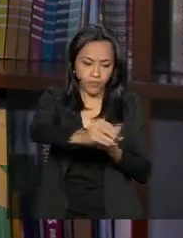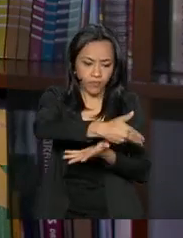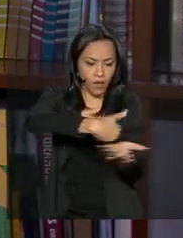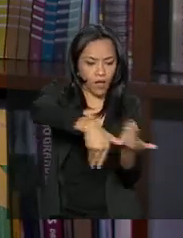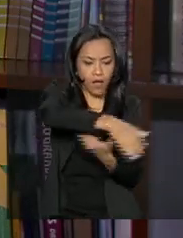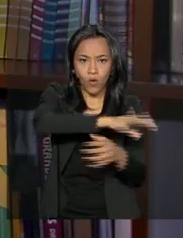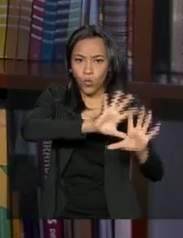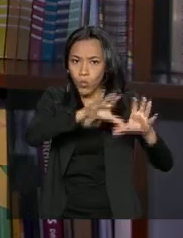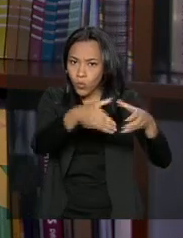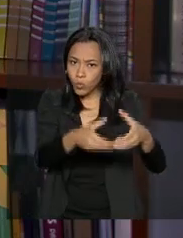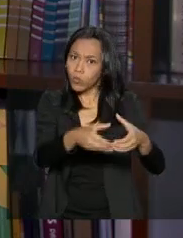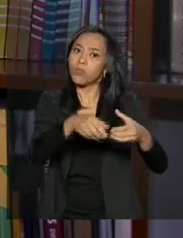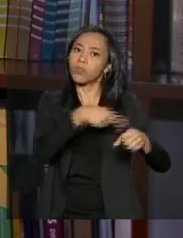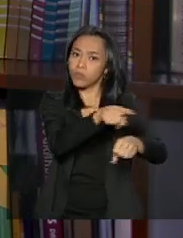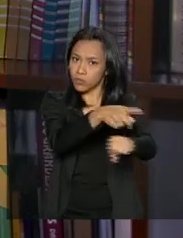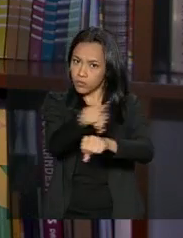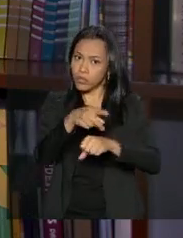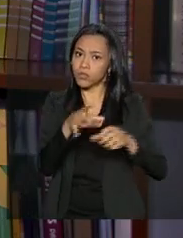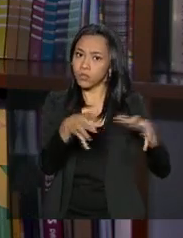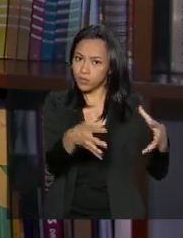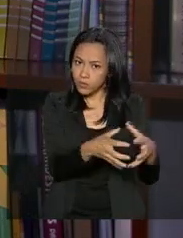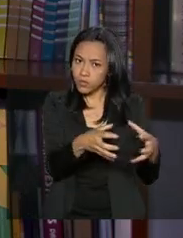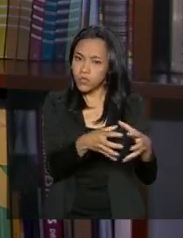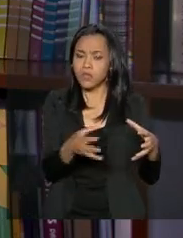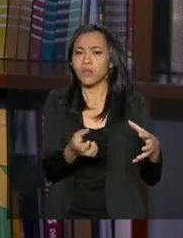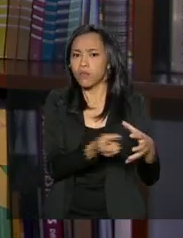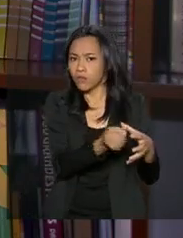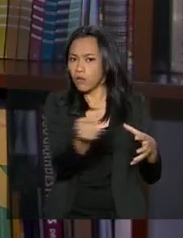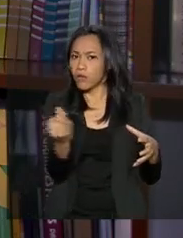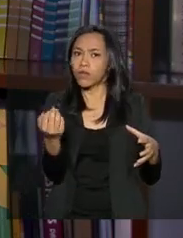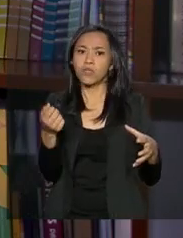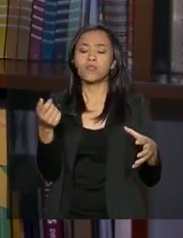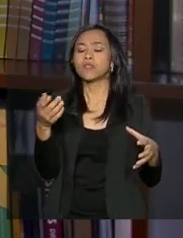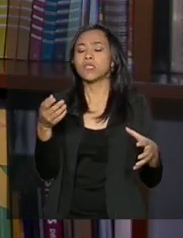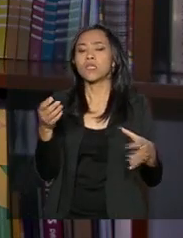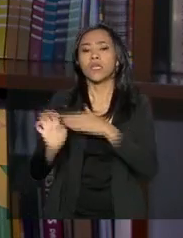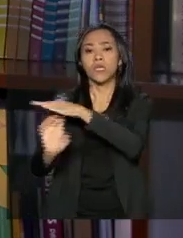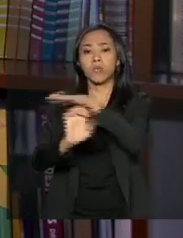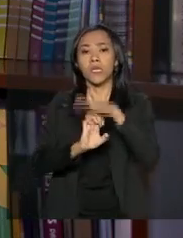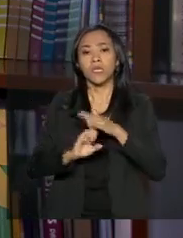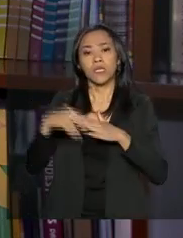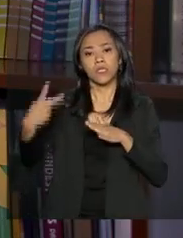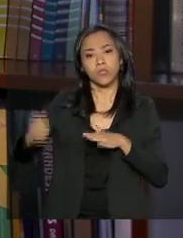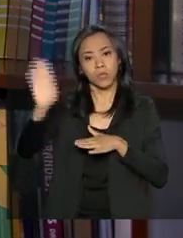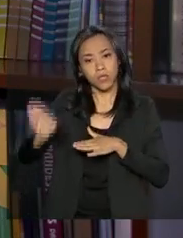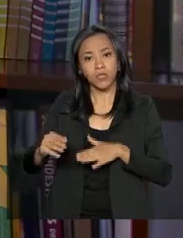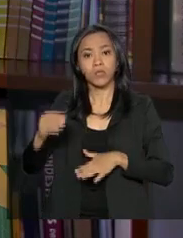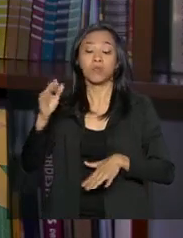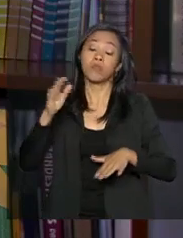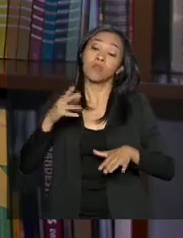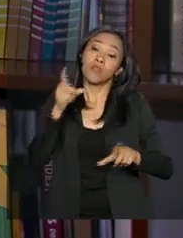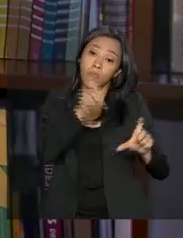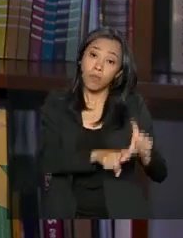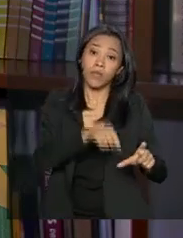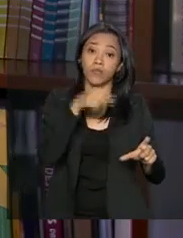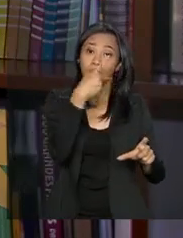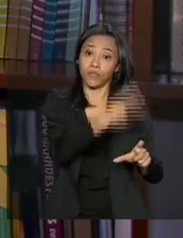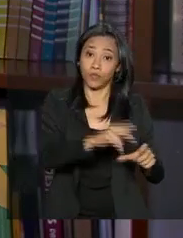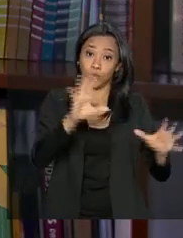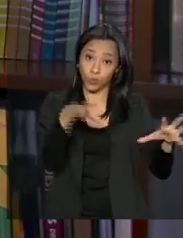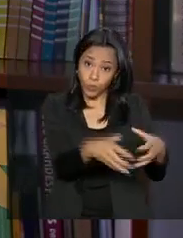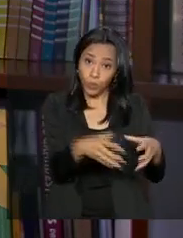consolidados na área muitas empresas brasileiras dependem do mercosul empresas argentinas dependem enormemente